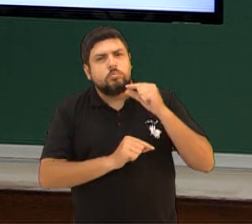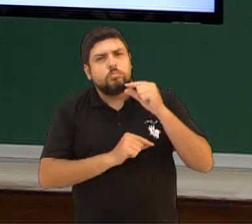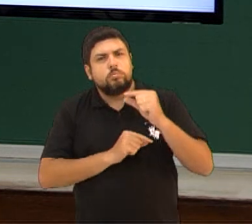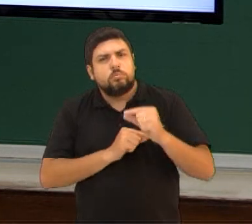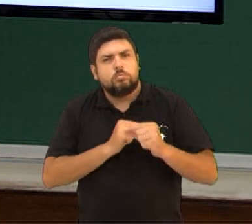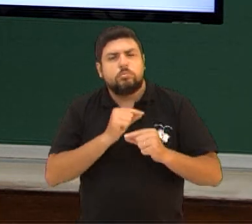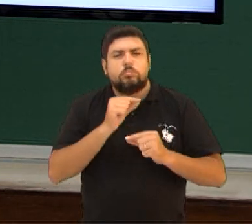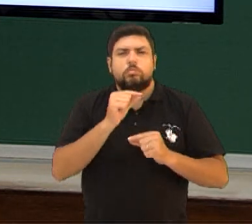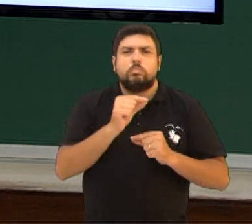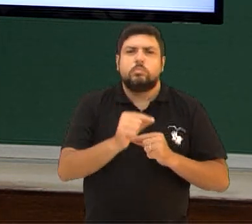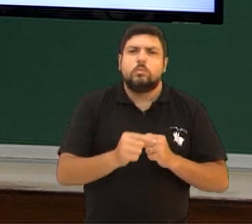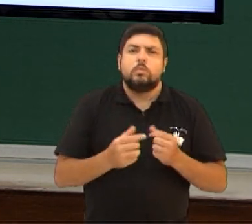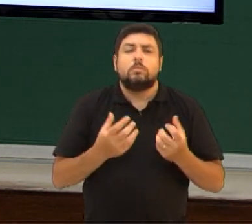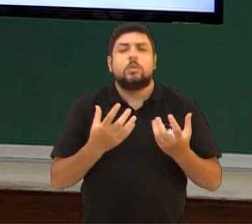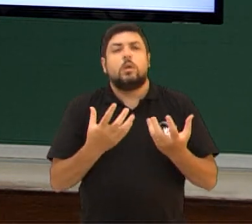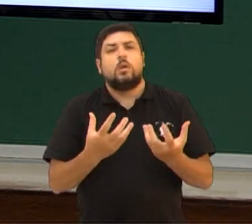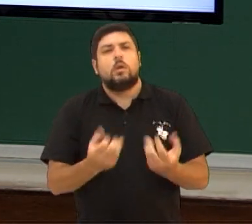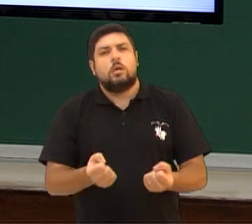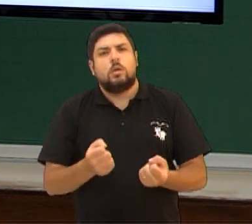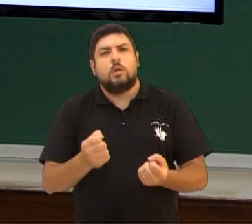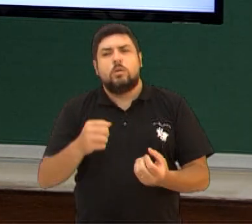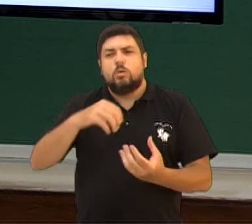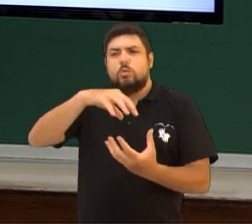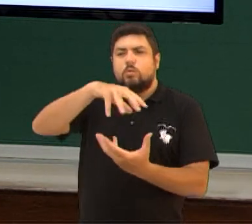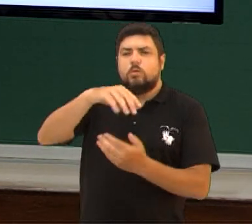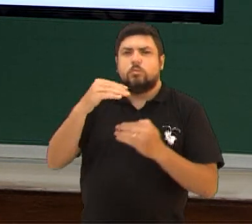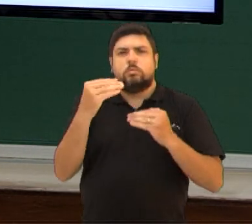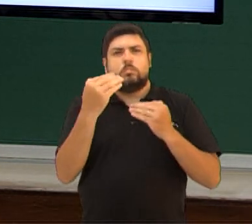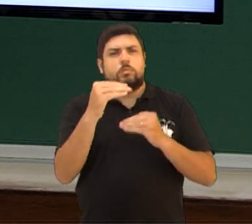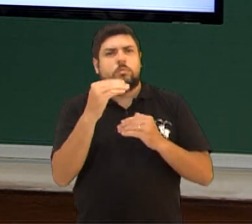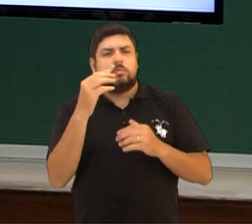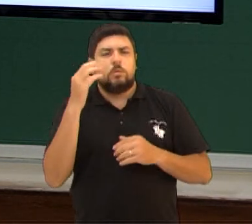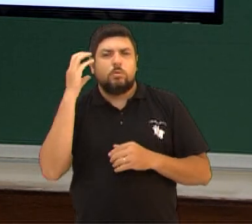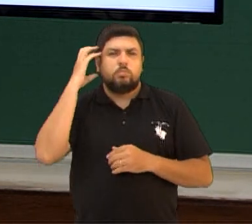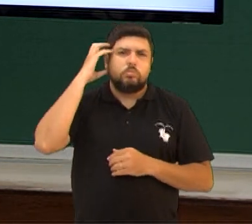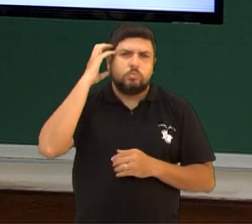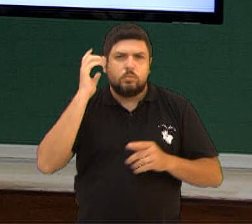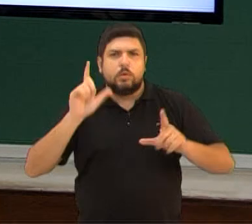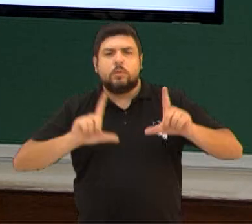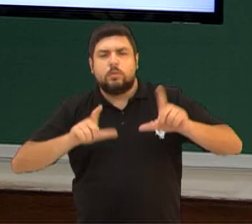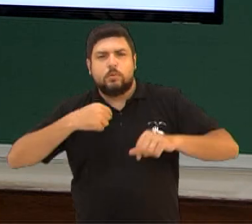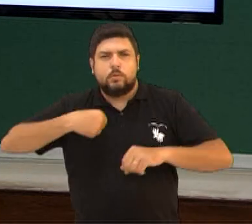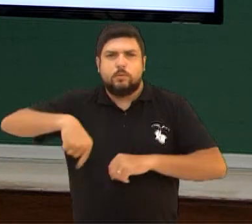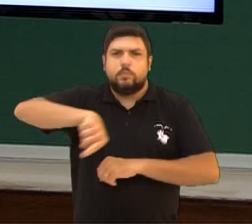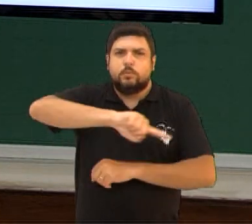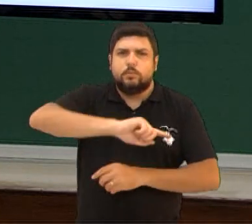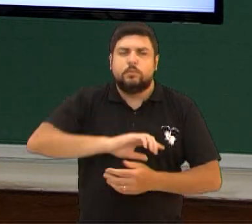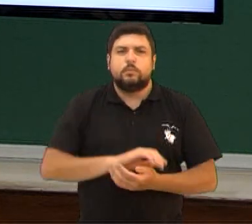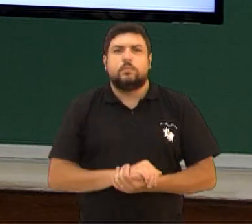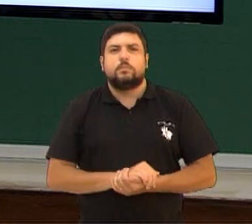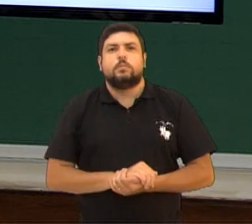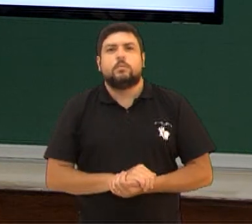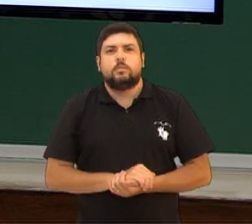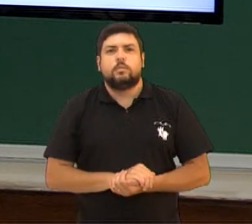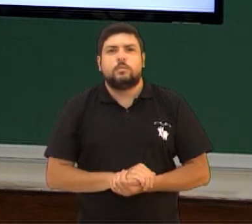vagarosamente, aceitando esse padrão de mundo passado no rádio, TV, para nós. Okay?